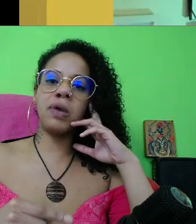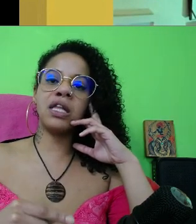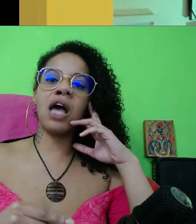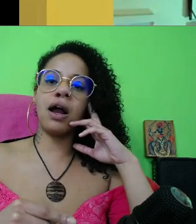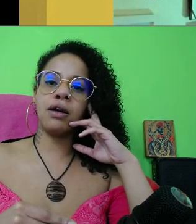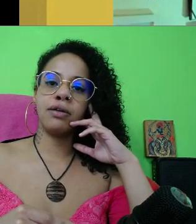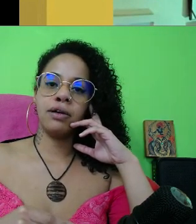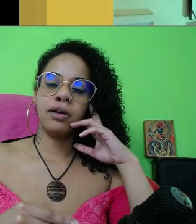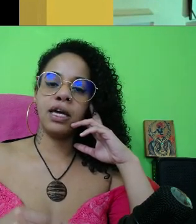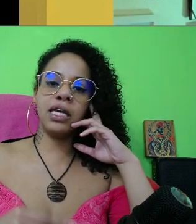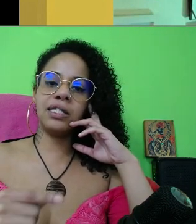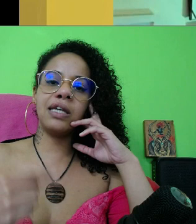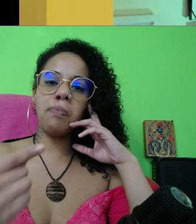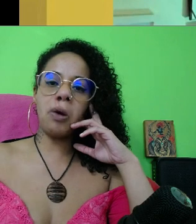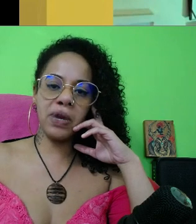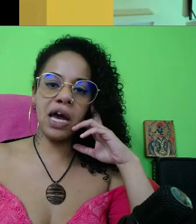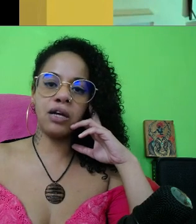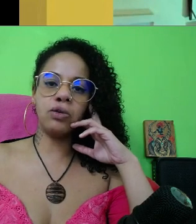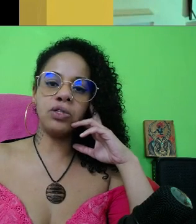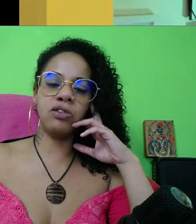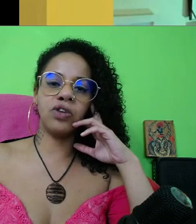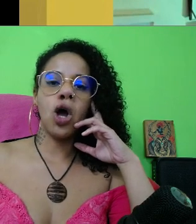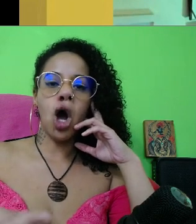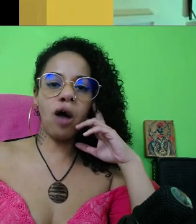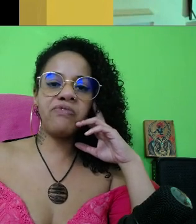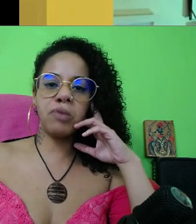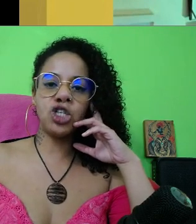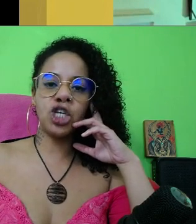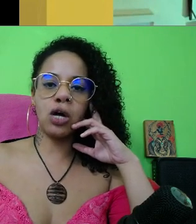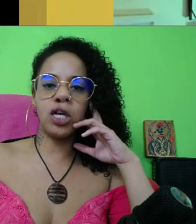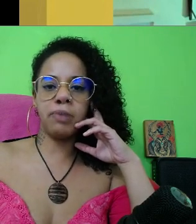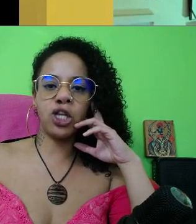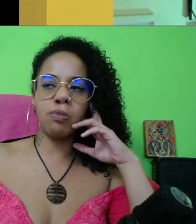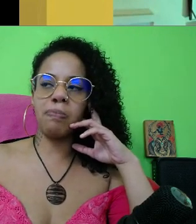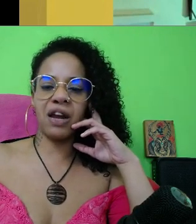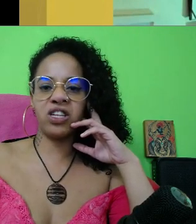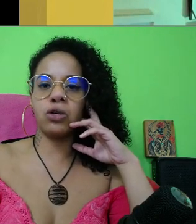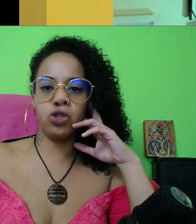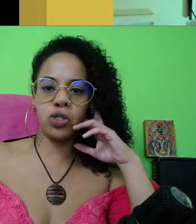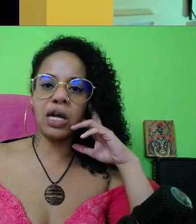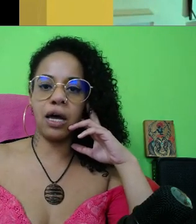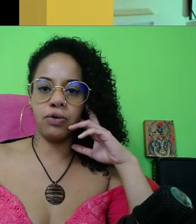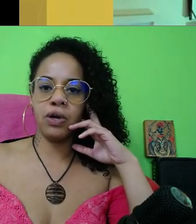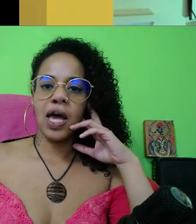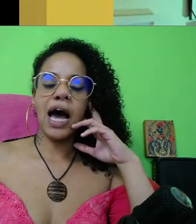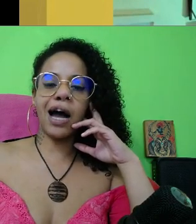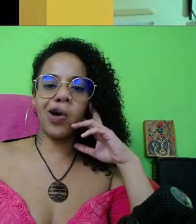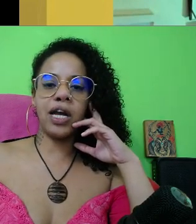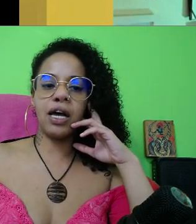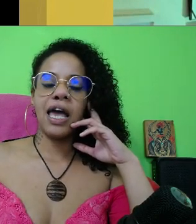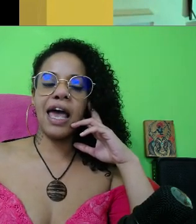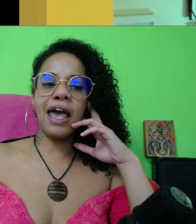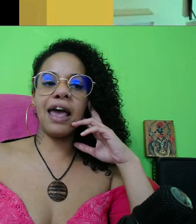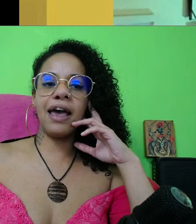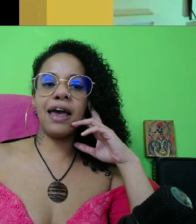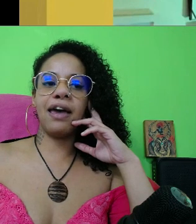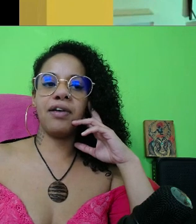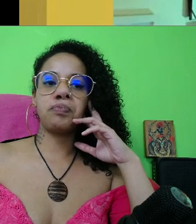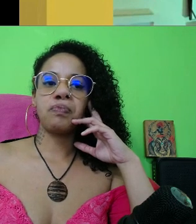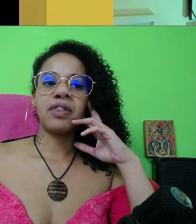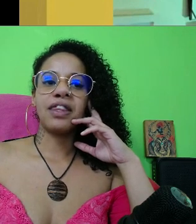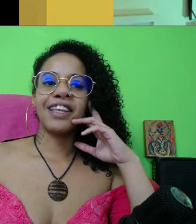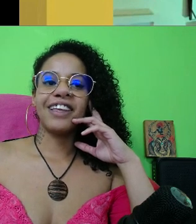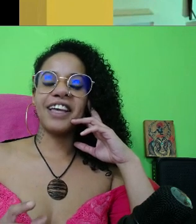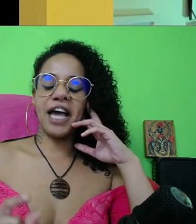contra argumentar e se apropriar inclusive obviamente que acolhimento é uma palavra que está no dicionário agora é